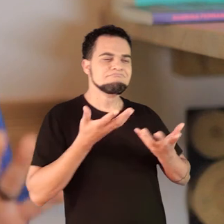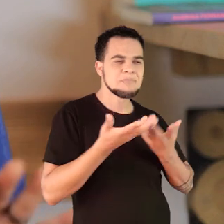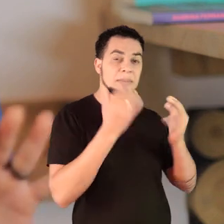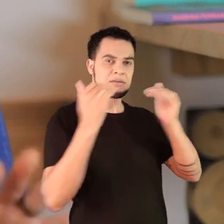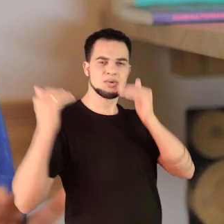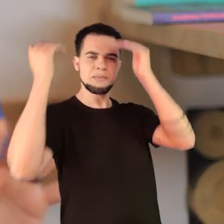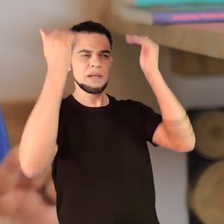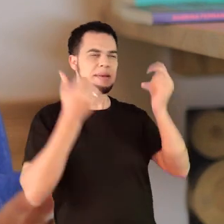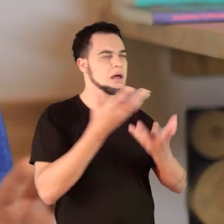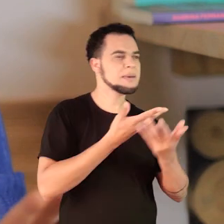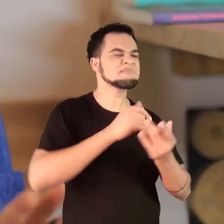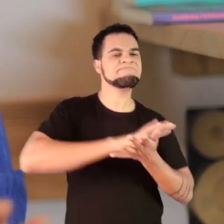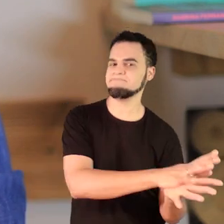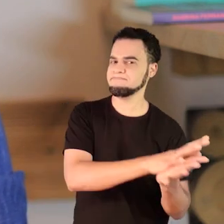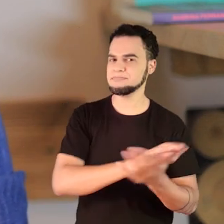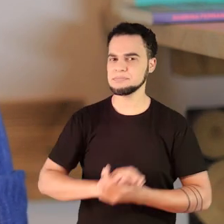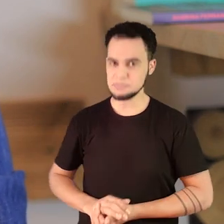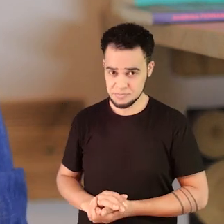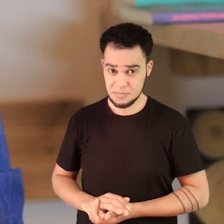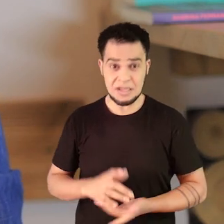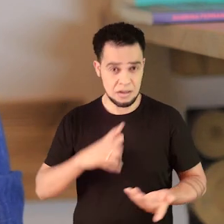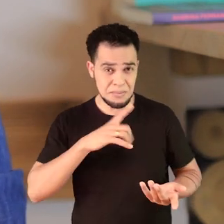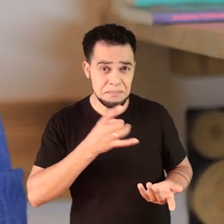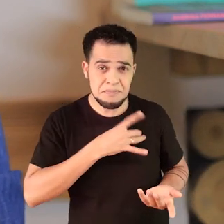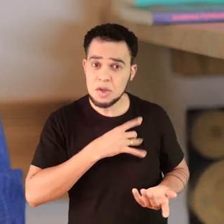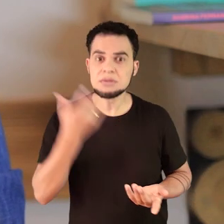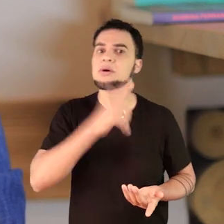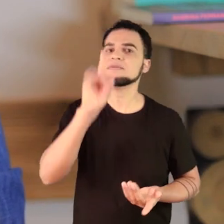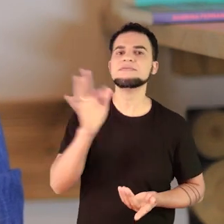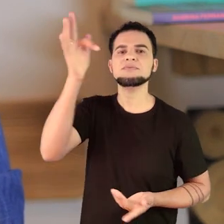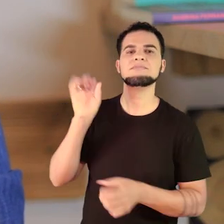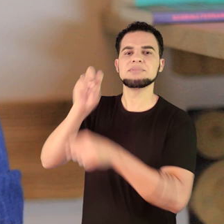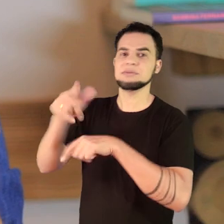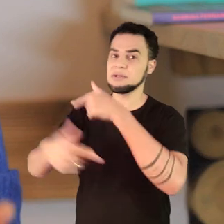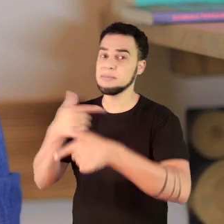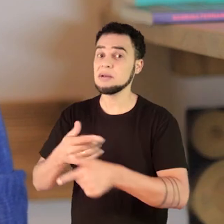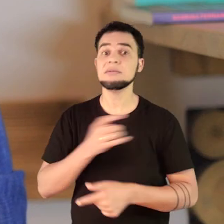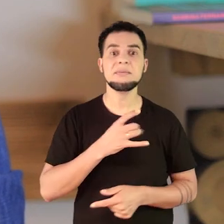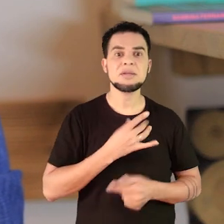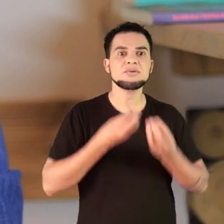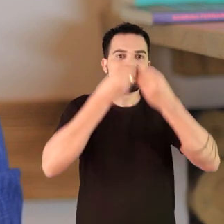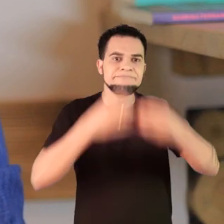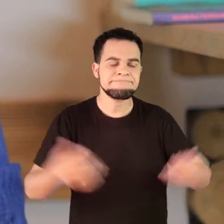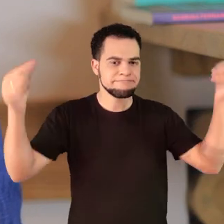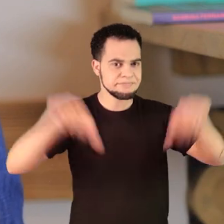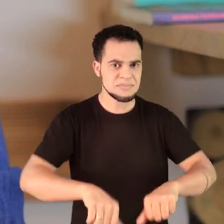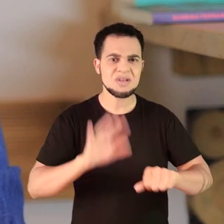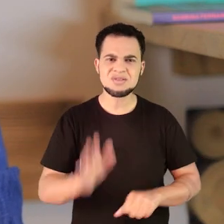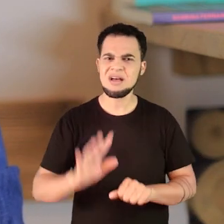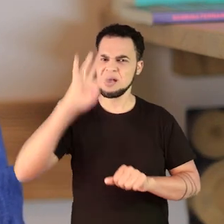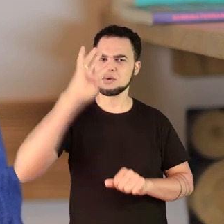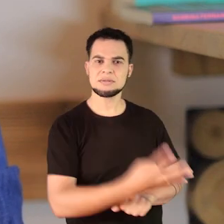daqueles hierarquicamente superiores. Tenho medo de não conseguir emprego depois, tenho medo de fracassar. Já